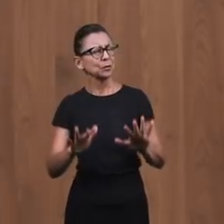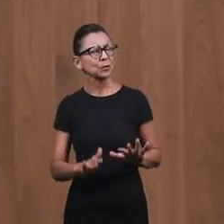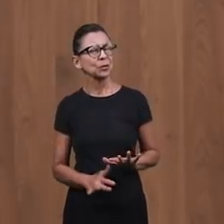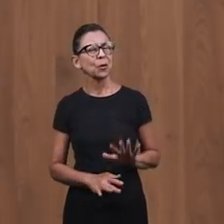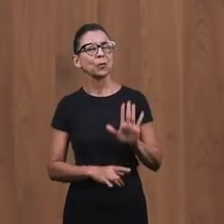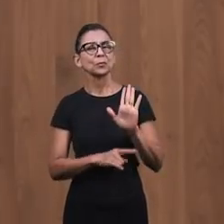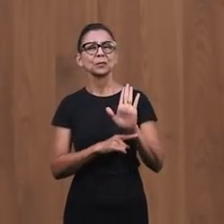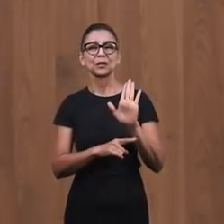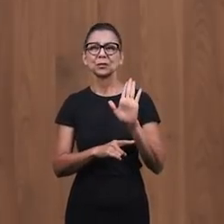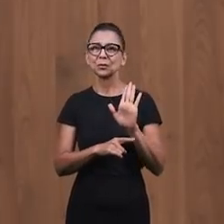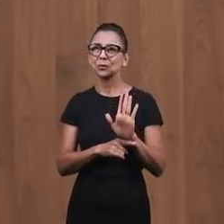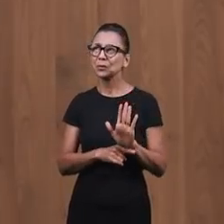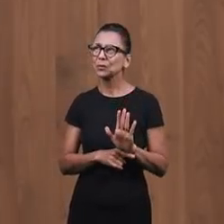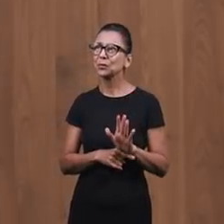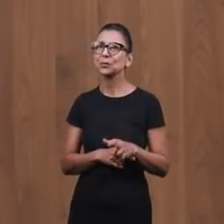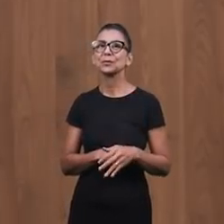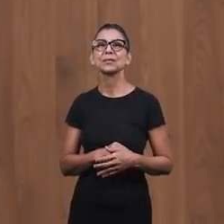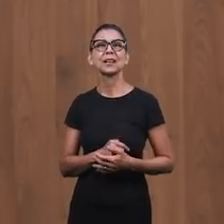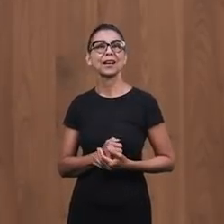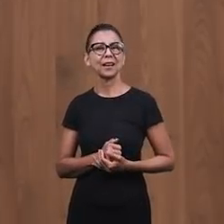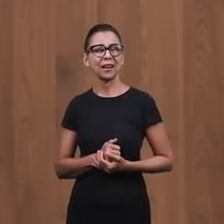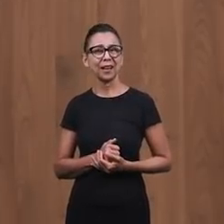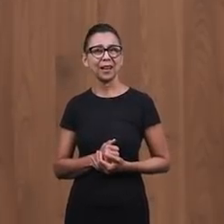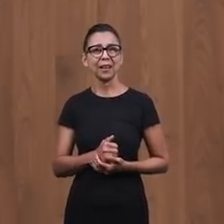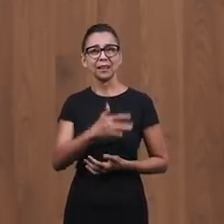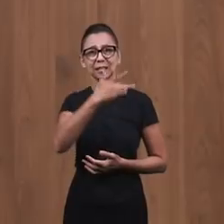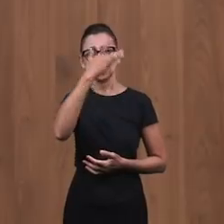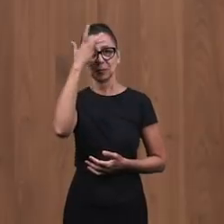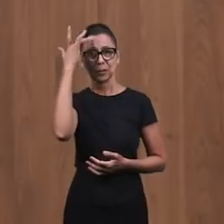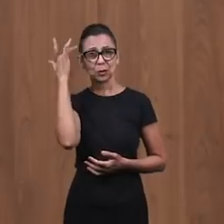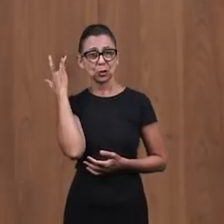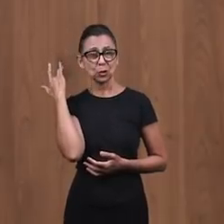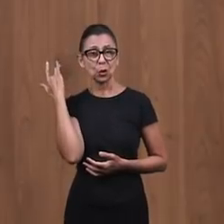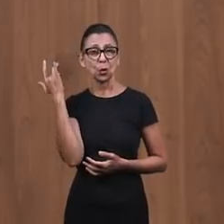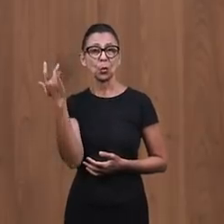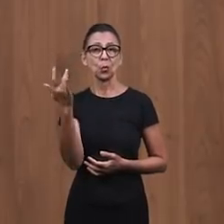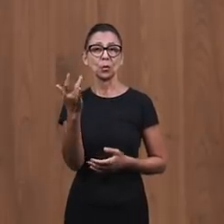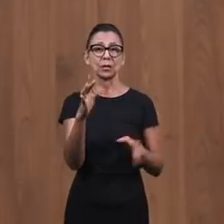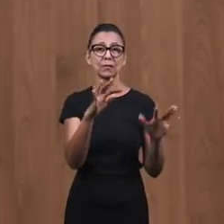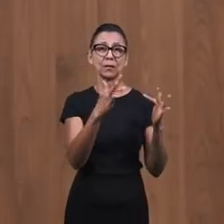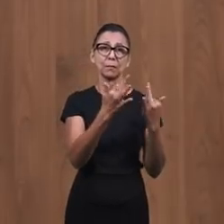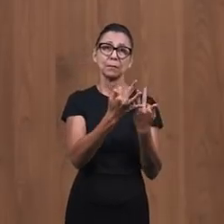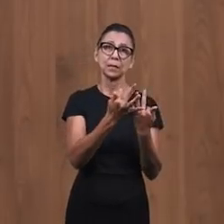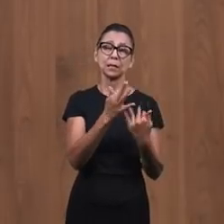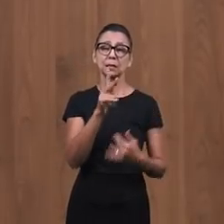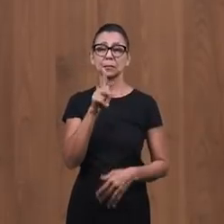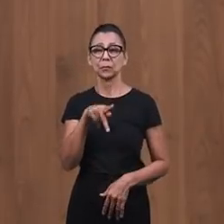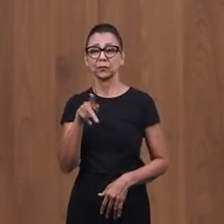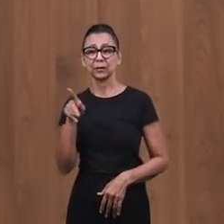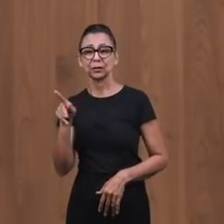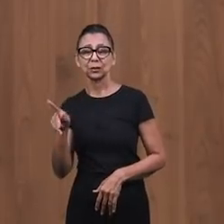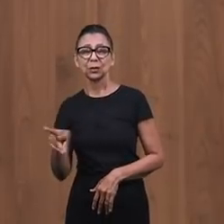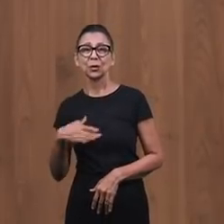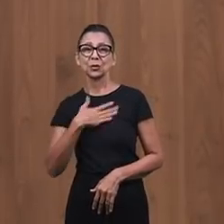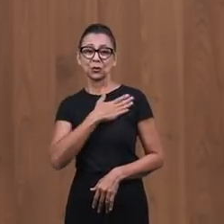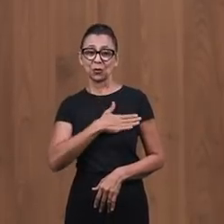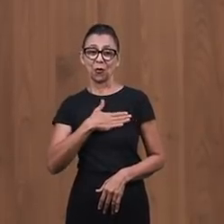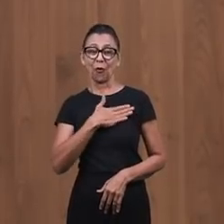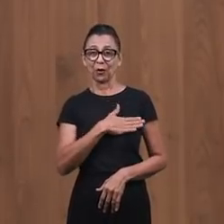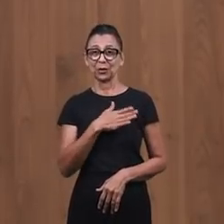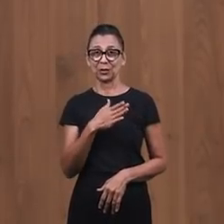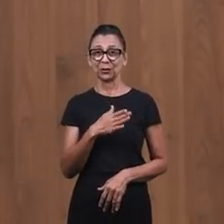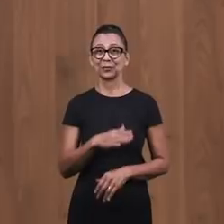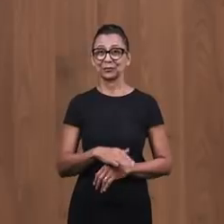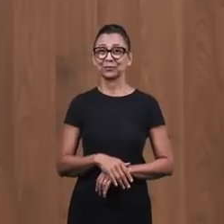nos abençoa, nós achamos graça perante todos aqueles que nos cercam, familiares,